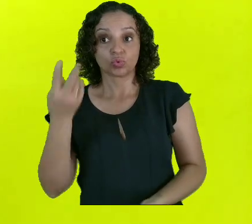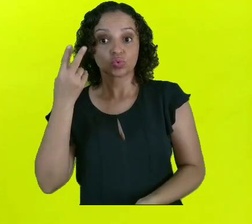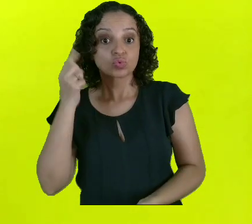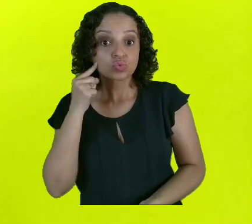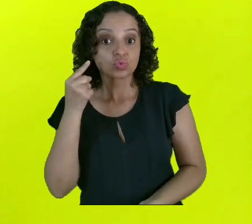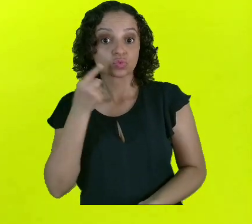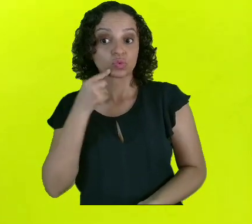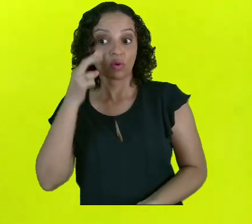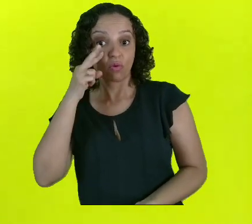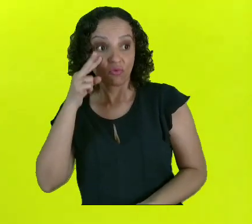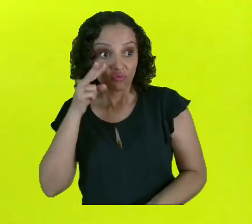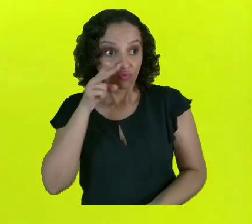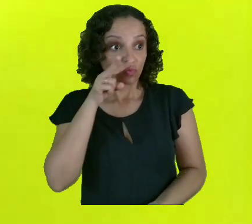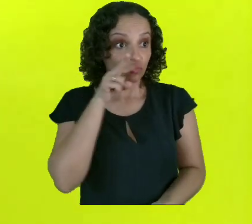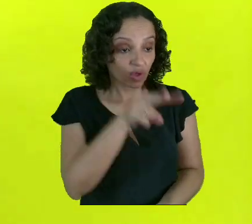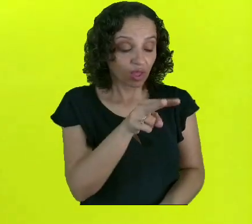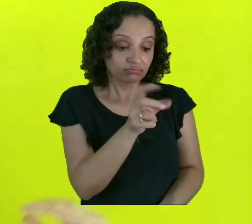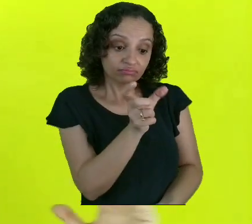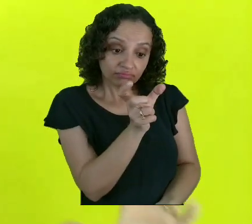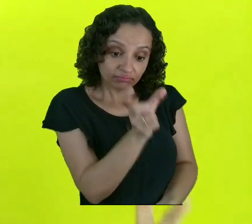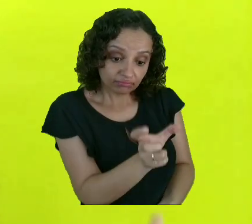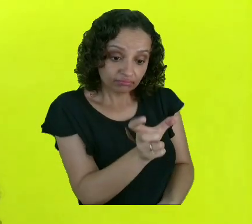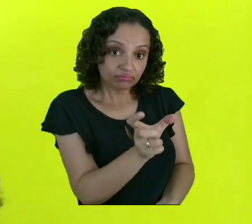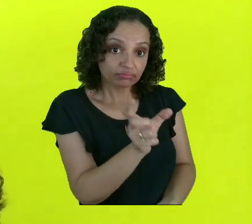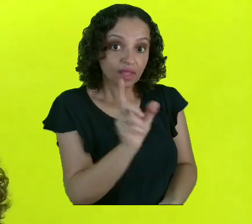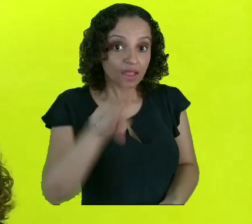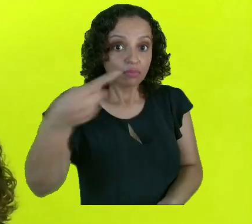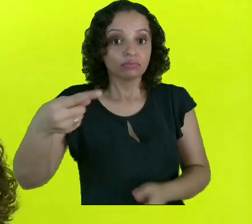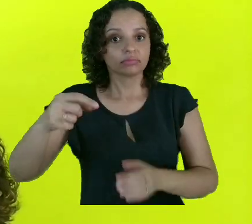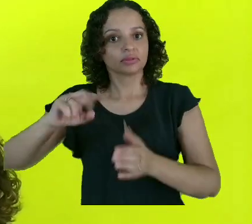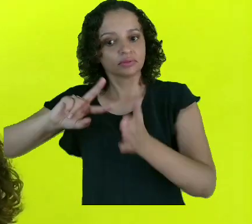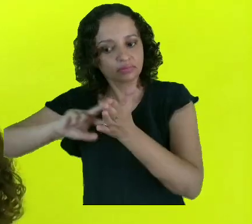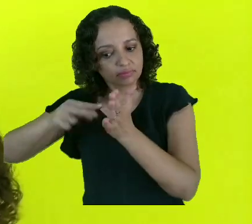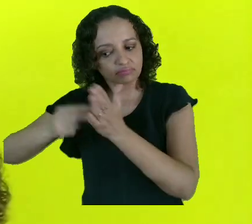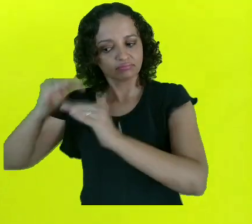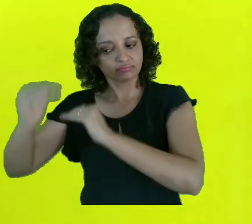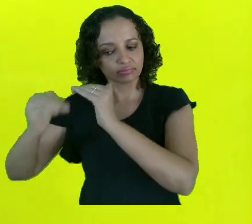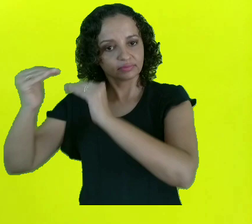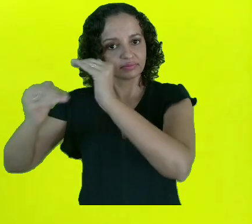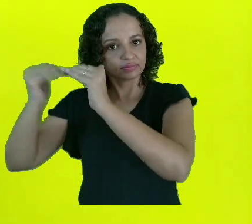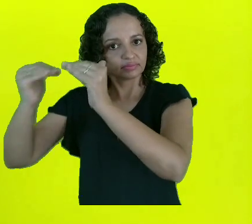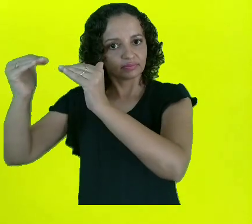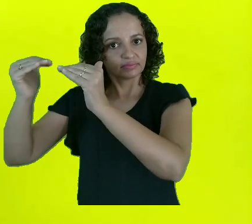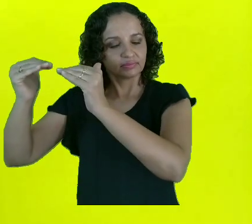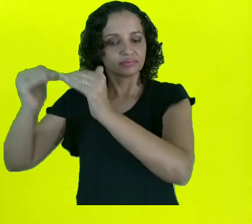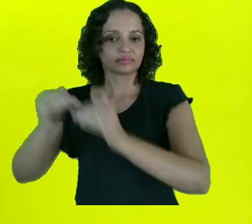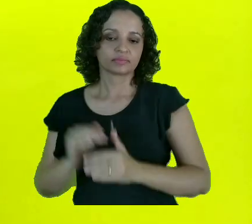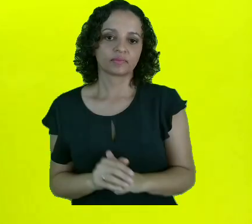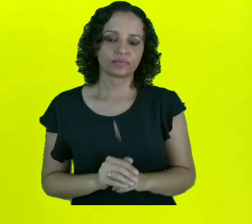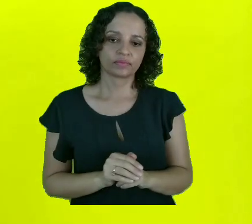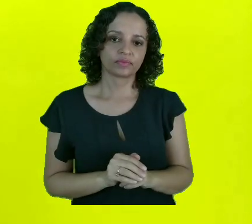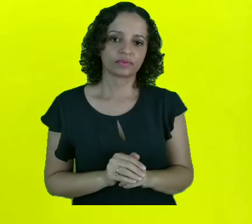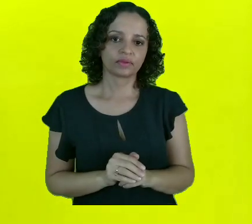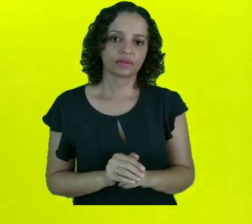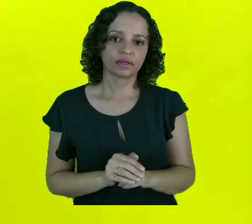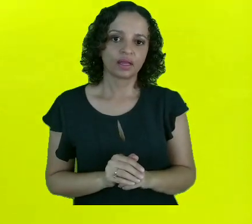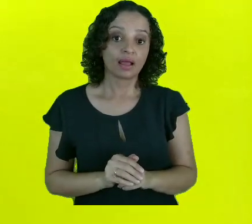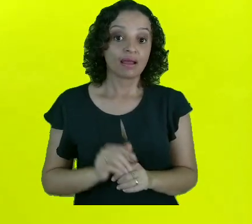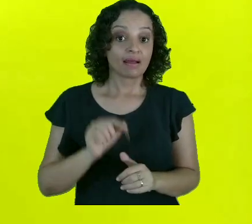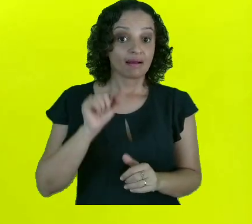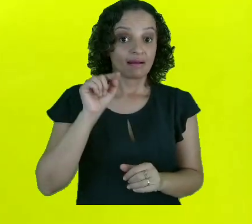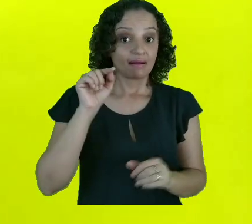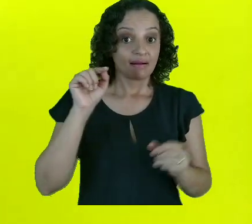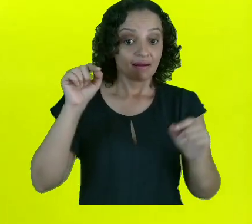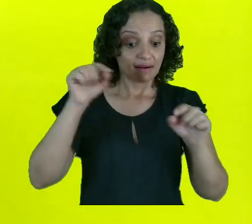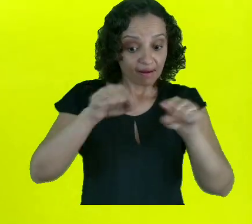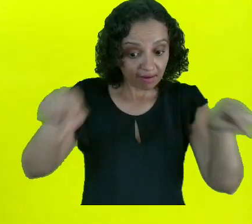ver o significante e construir o significado. Por isso que lá na sala de aula, essa parceria